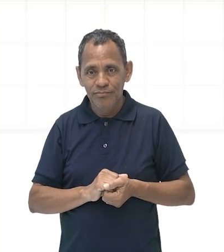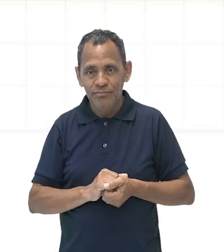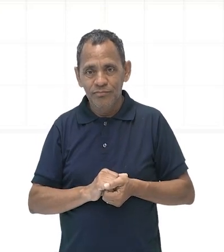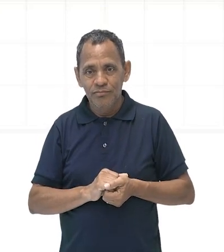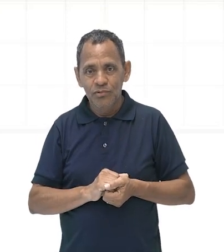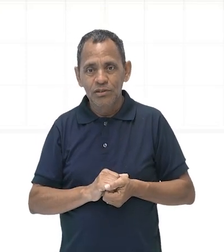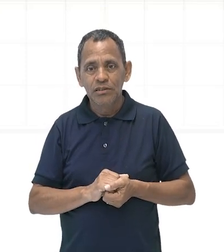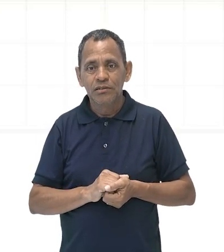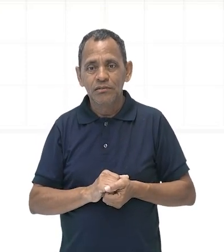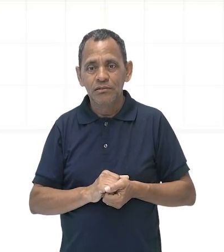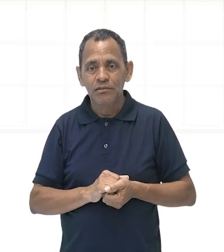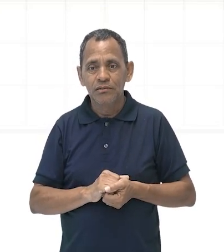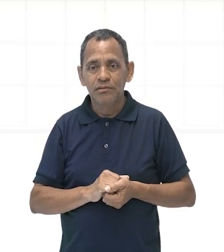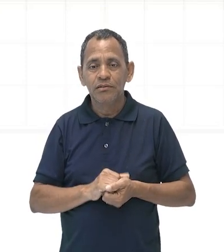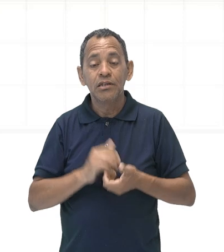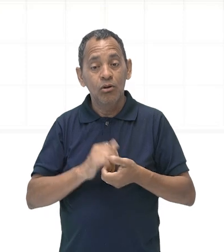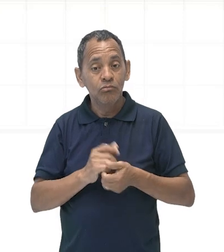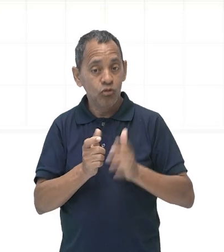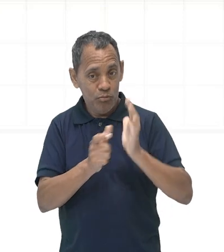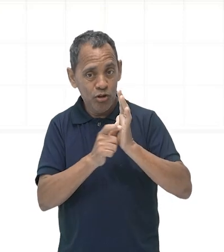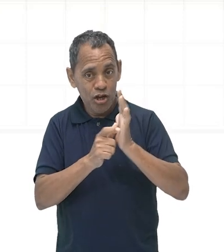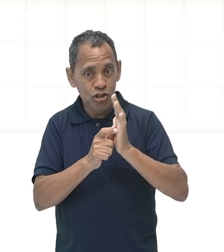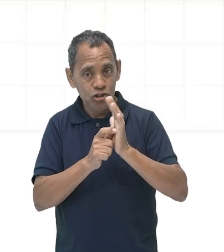aplicativo é maior, né? Mede aí